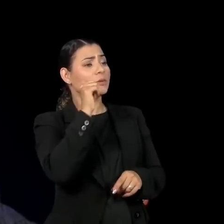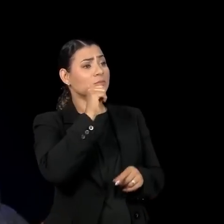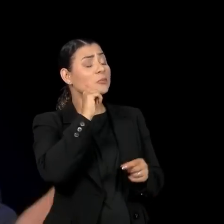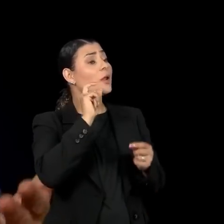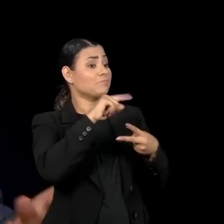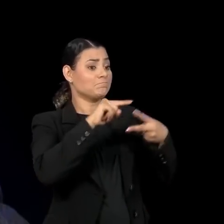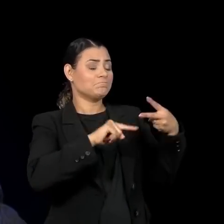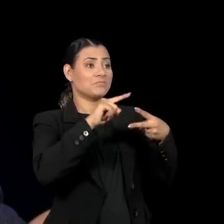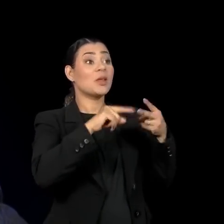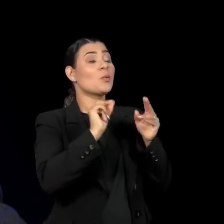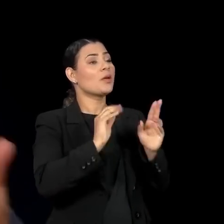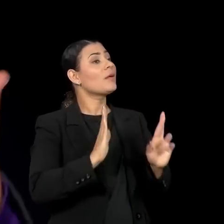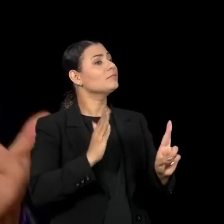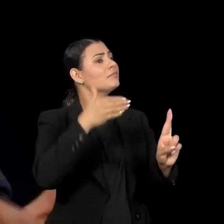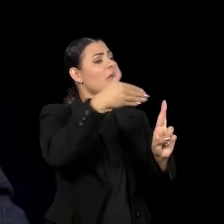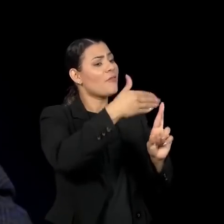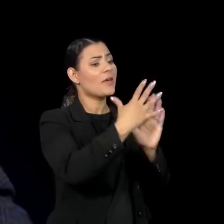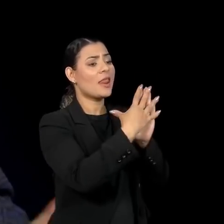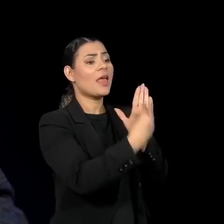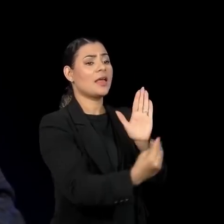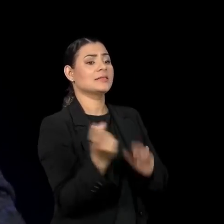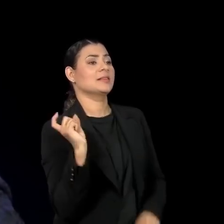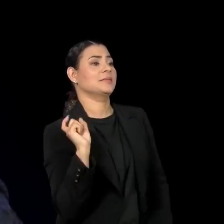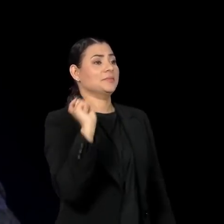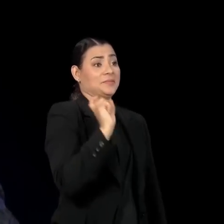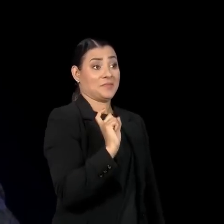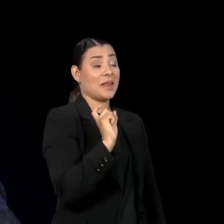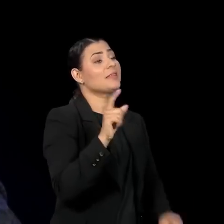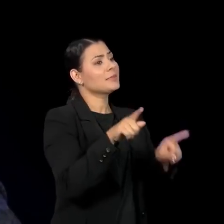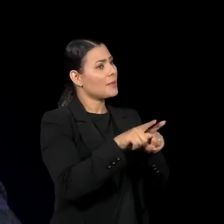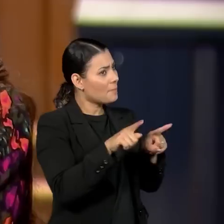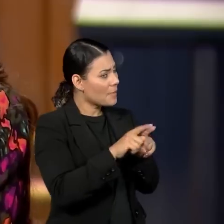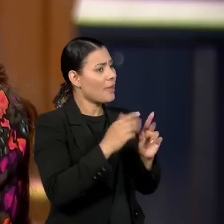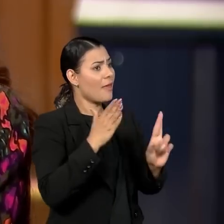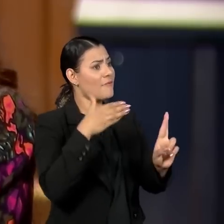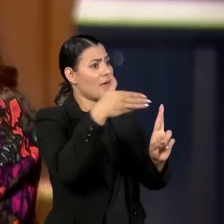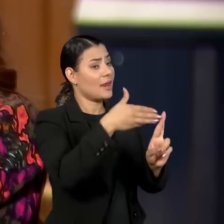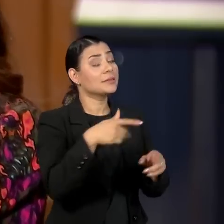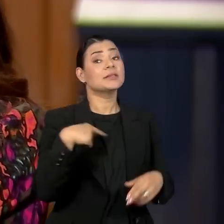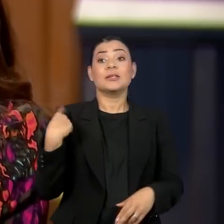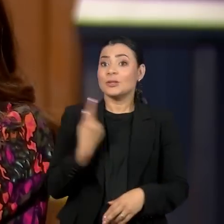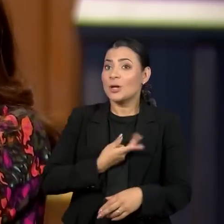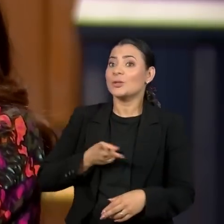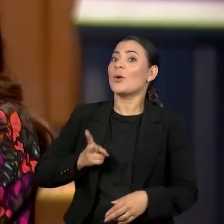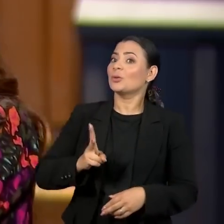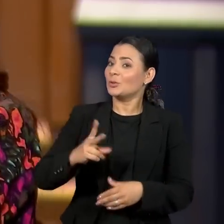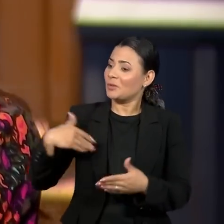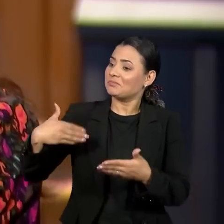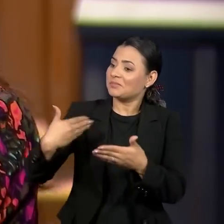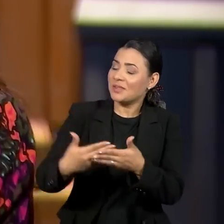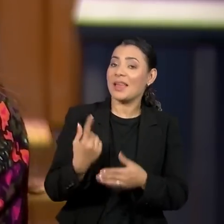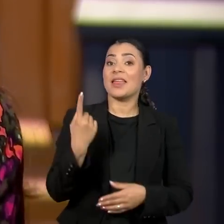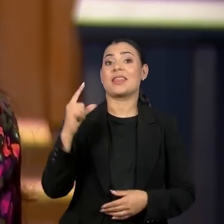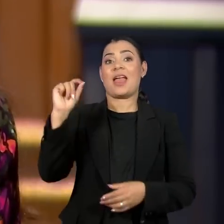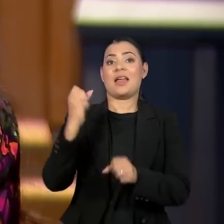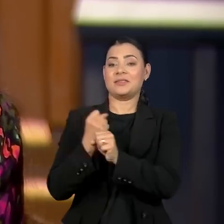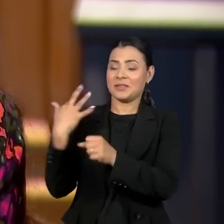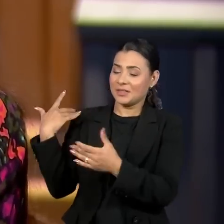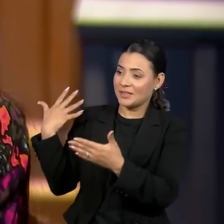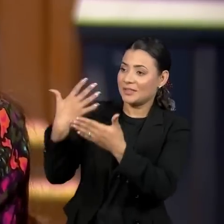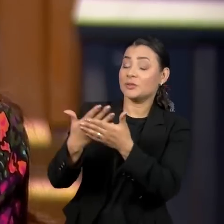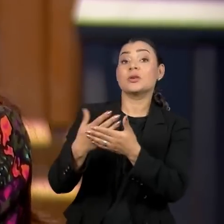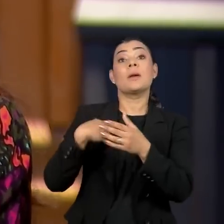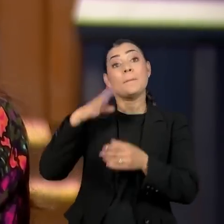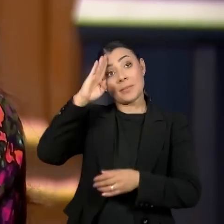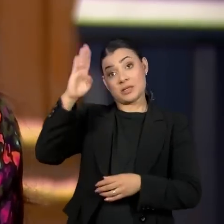né, anos 80, 90, e continuamos precisando. Continuamos, assim, eu acho que ao longo dos últimos 10 anos, especialmente, quando